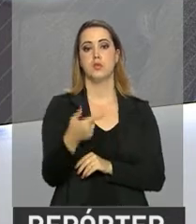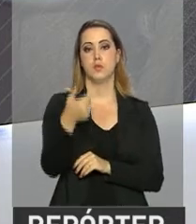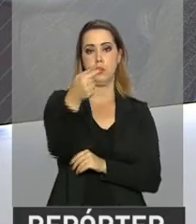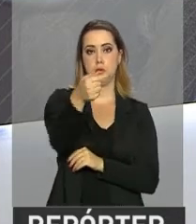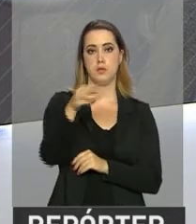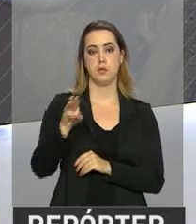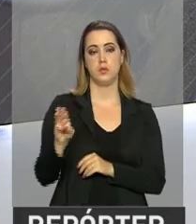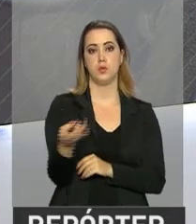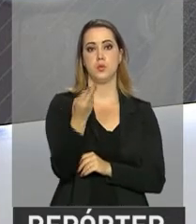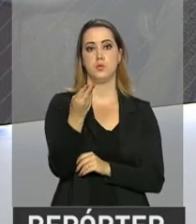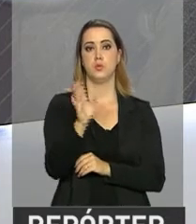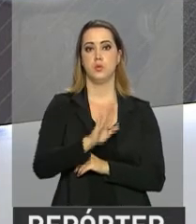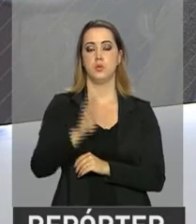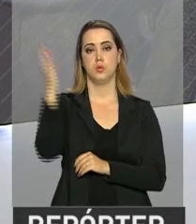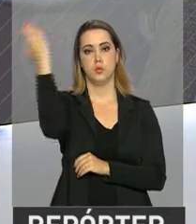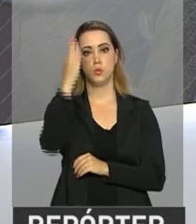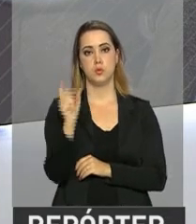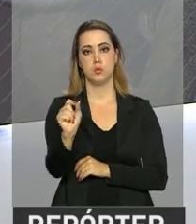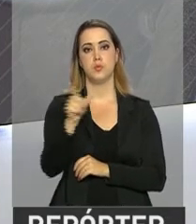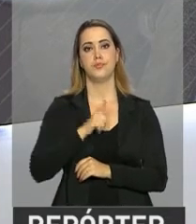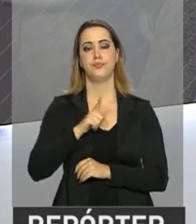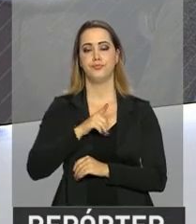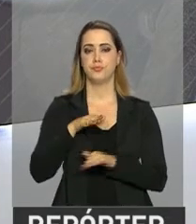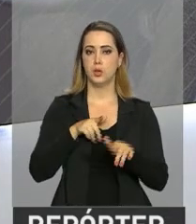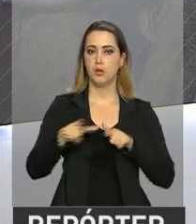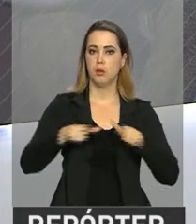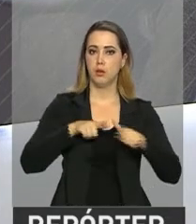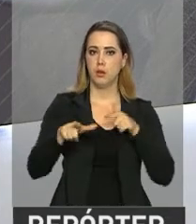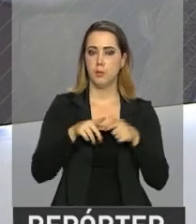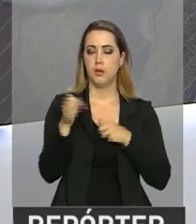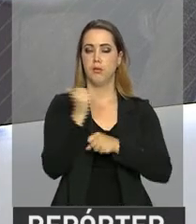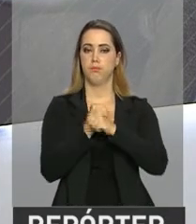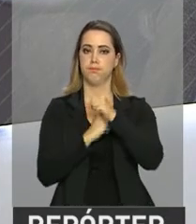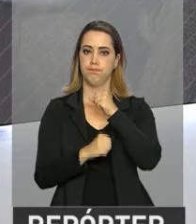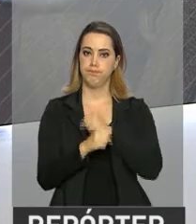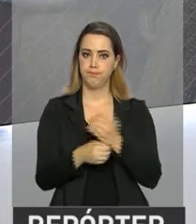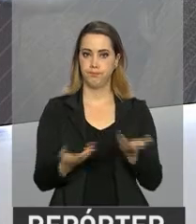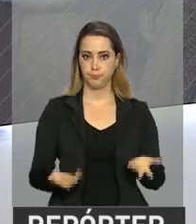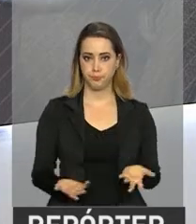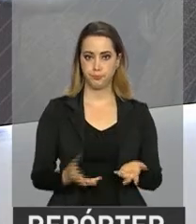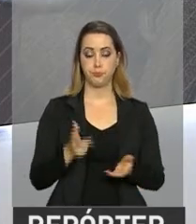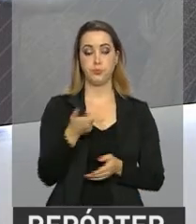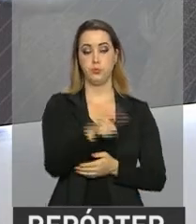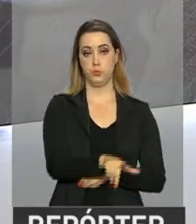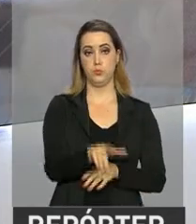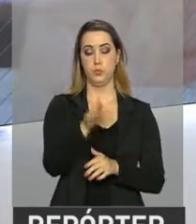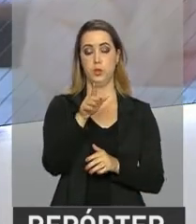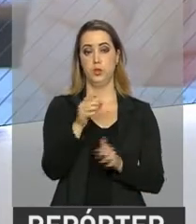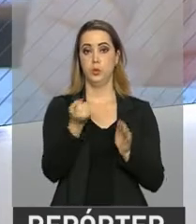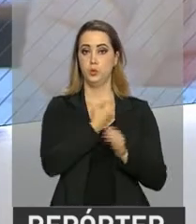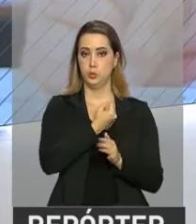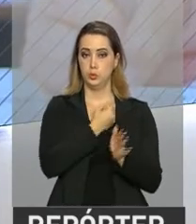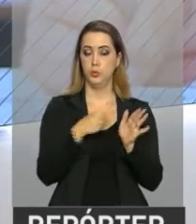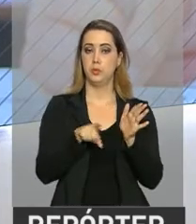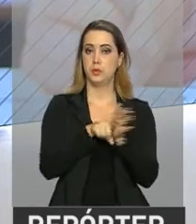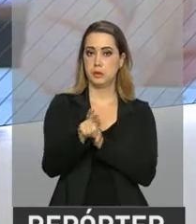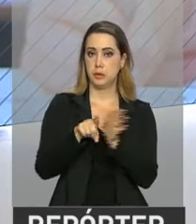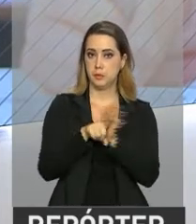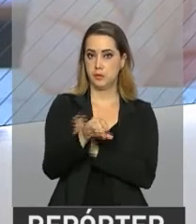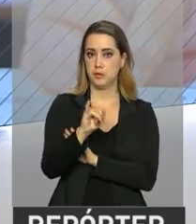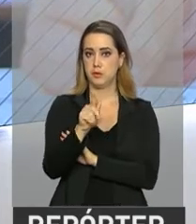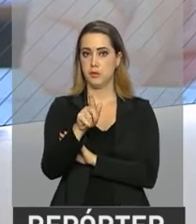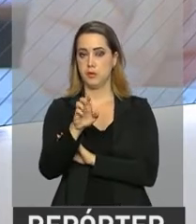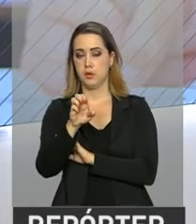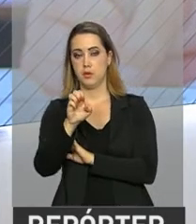brasileiros da faixa etária pesquisada ainda trabalharam no ano passado outro dado da pesquisa feita pelo ibge